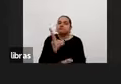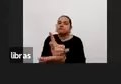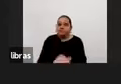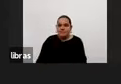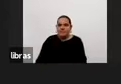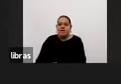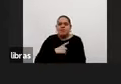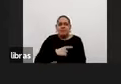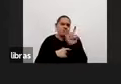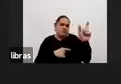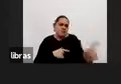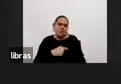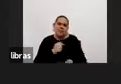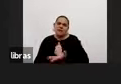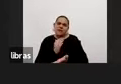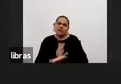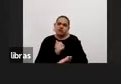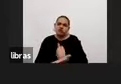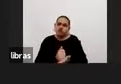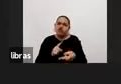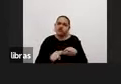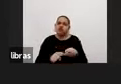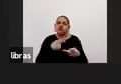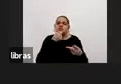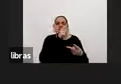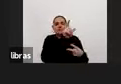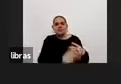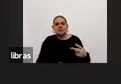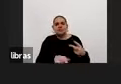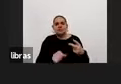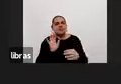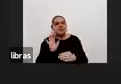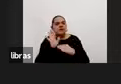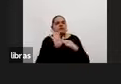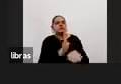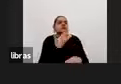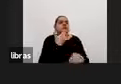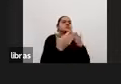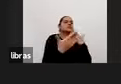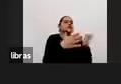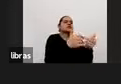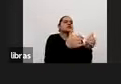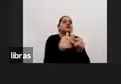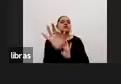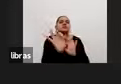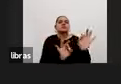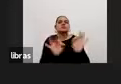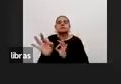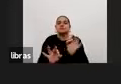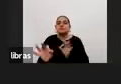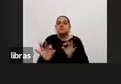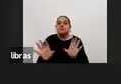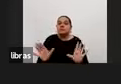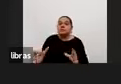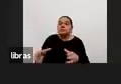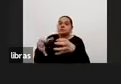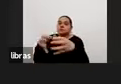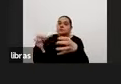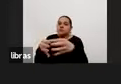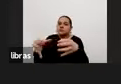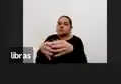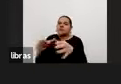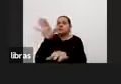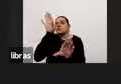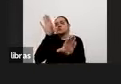do sindicato que estava fazendo a frente, que estava correndo atrás, mobilizando. É, o pessoal da galera também, tanto esse pessoal que